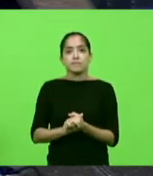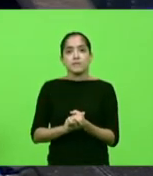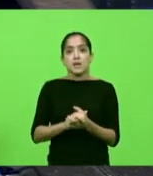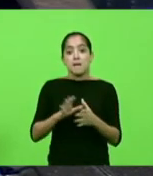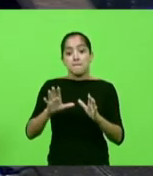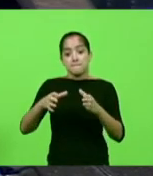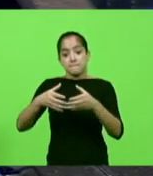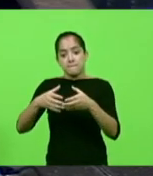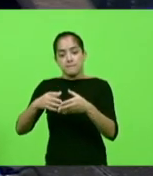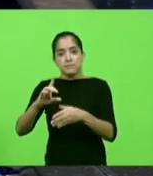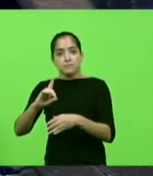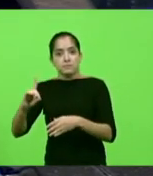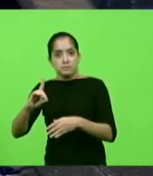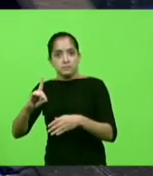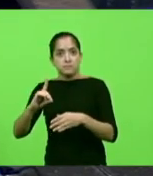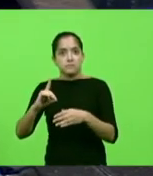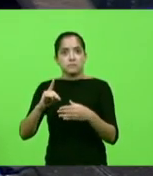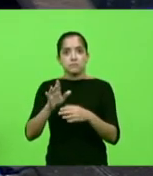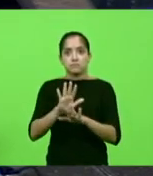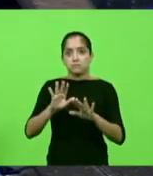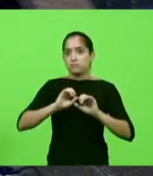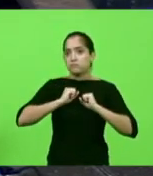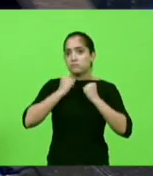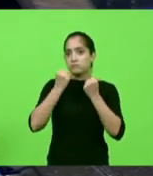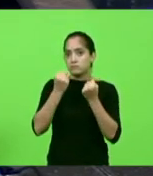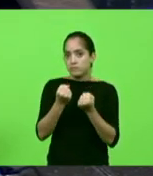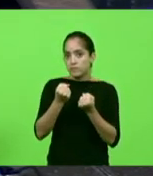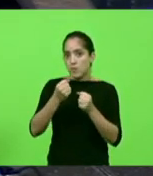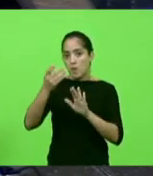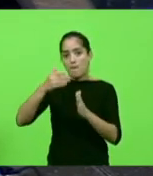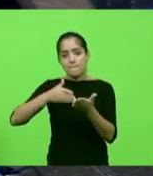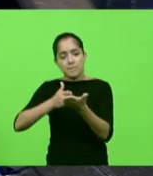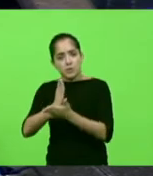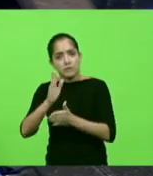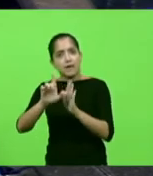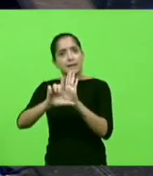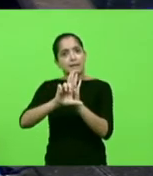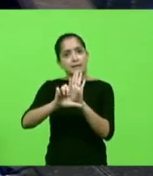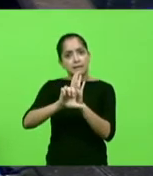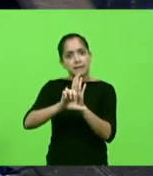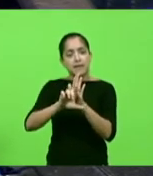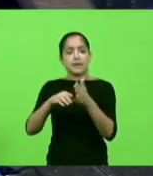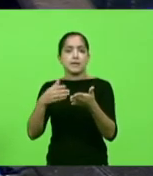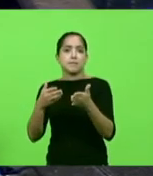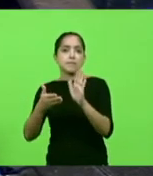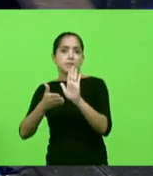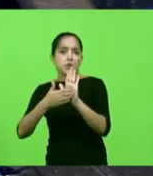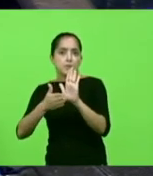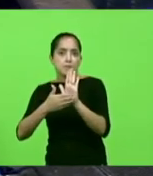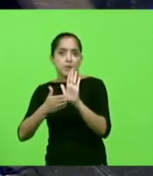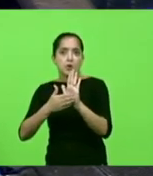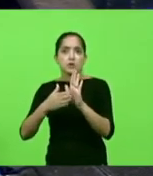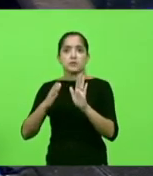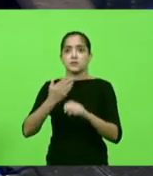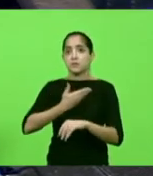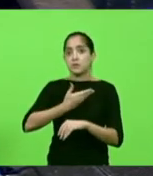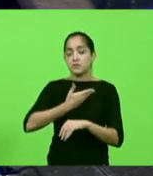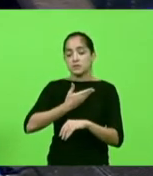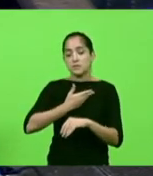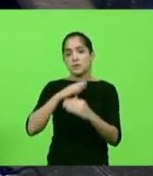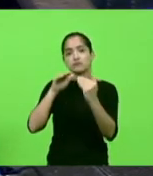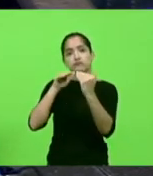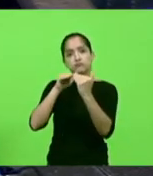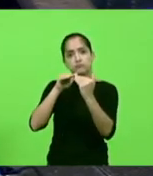direita, ao se negar a defender o livre mercado, ao aprovar leis intervencionistas propostas pelos seus colegas, ao concordar